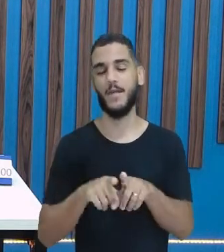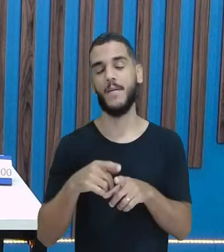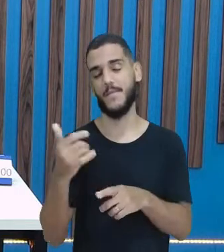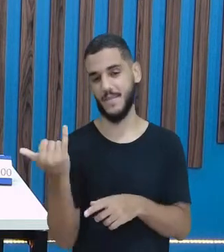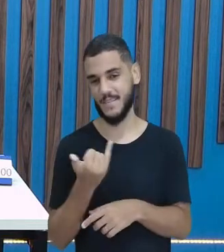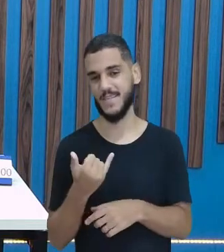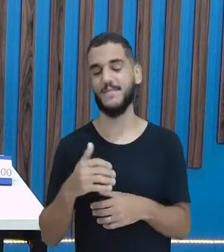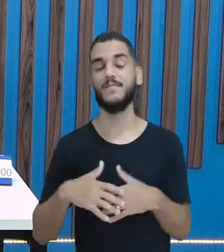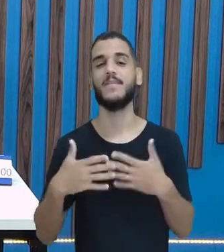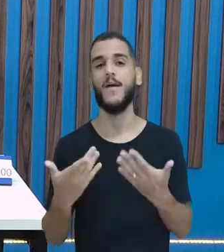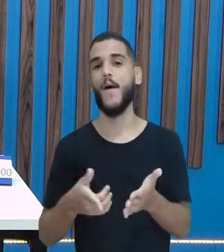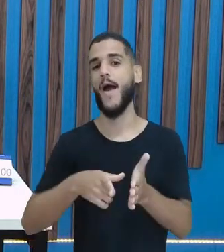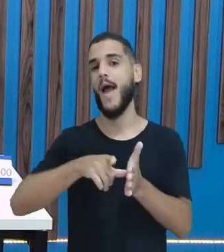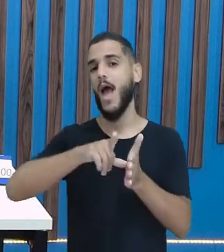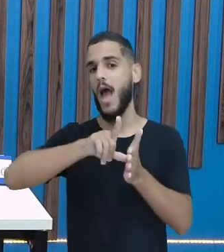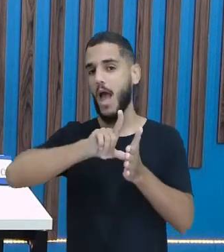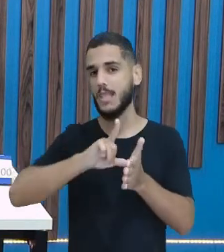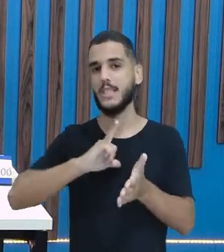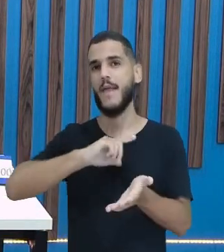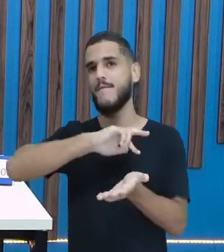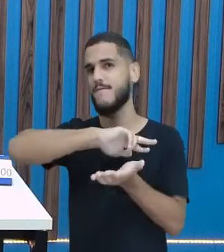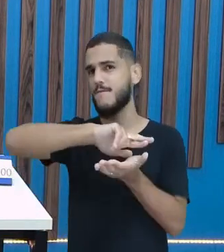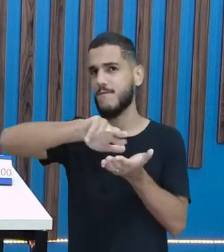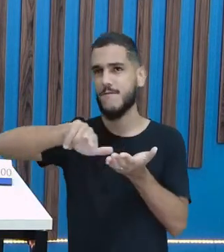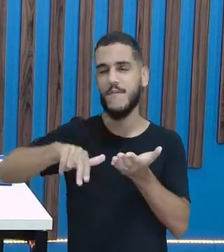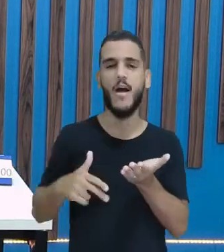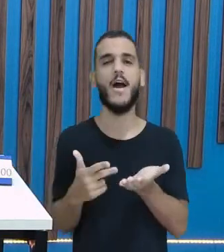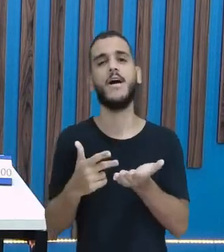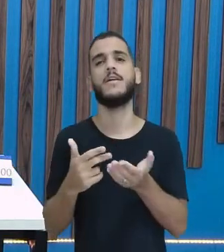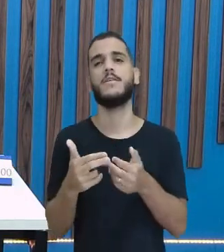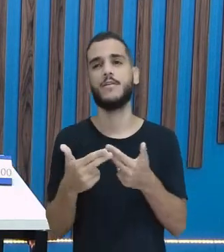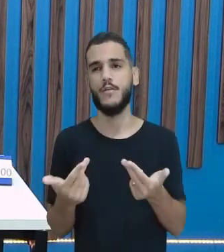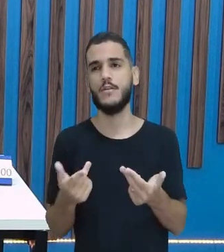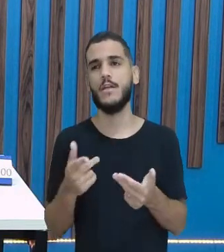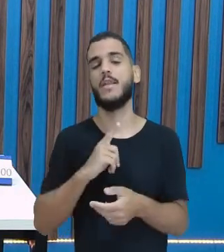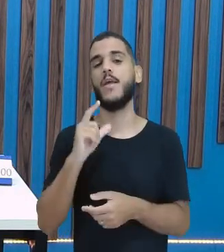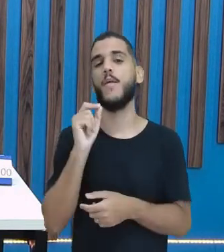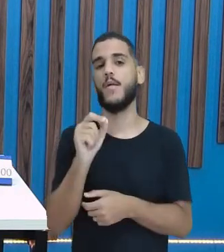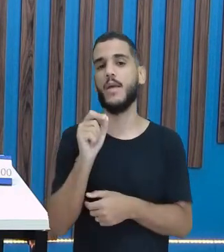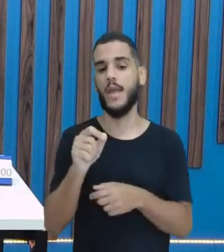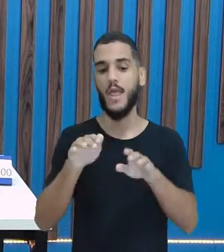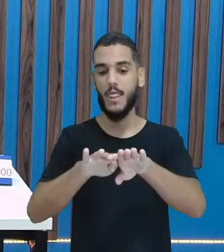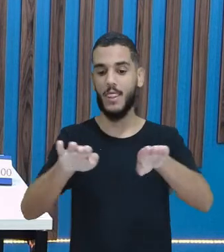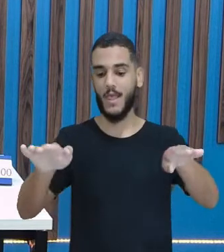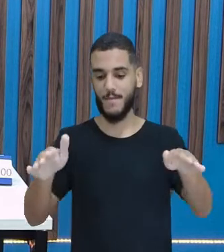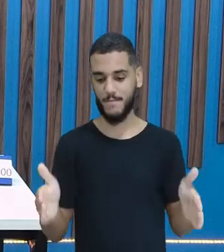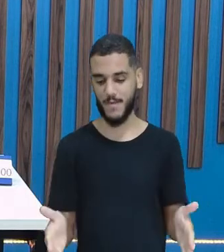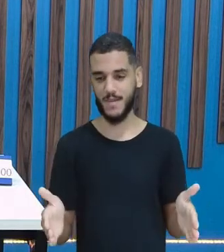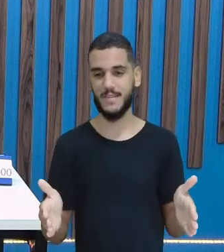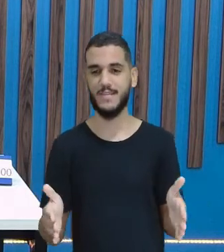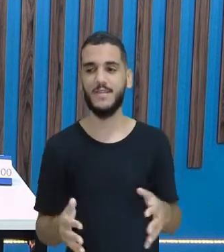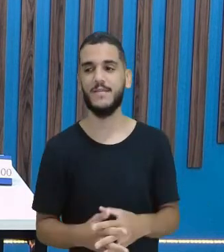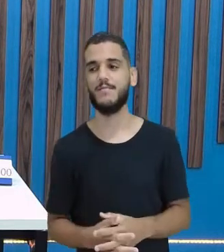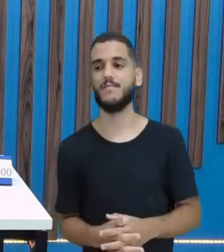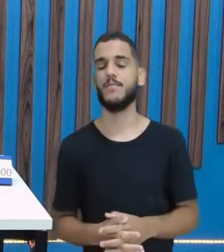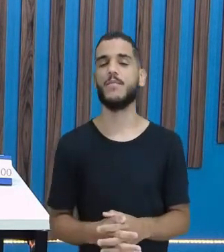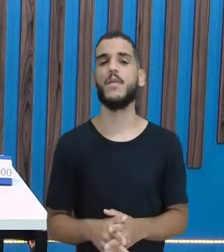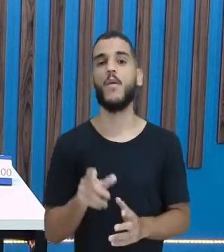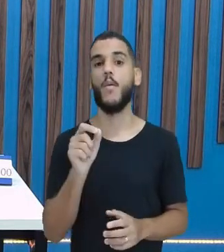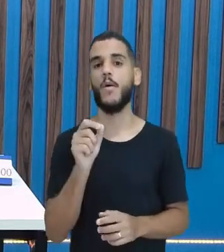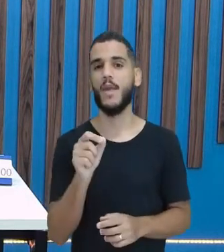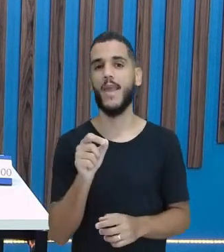antes da gente trazer aqui várias situações problemas, eu tenho aqui na minha mesa um